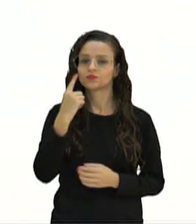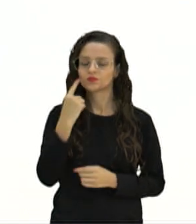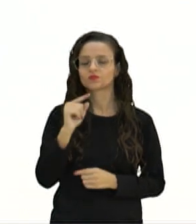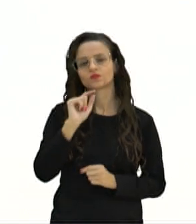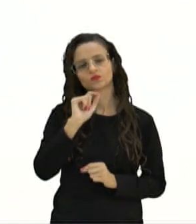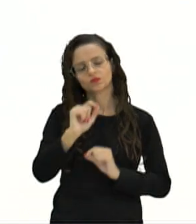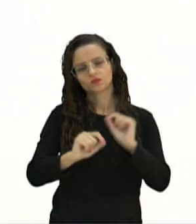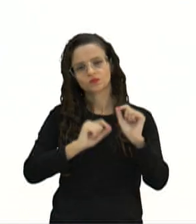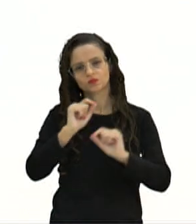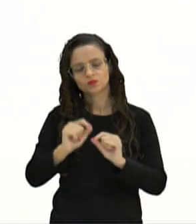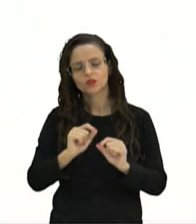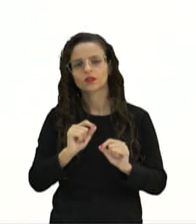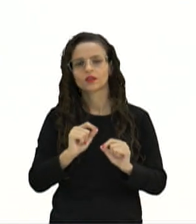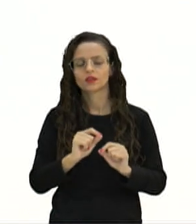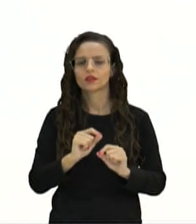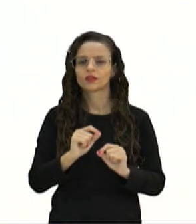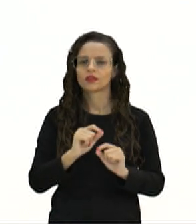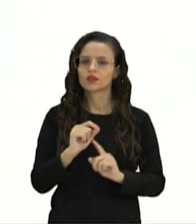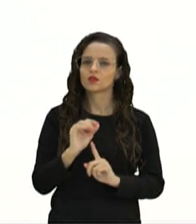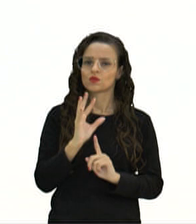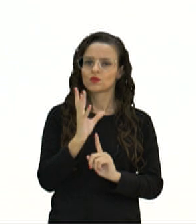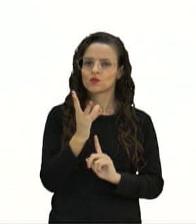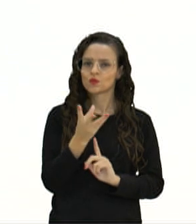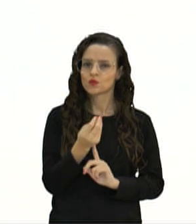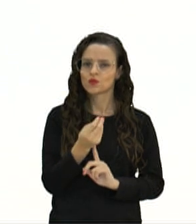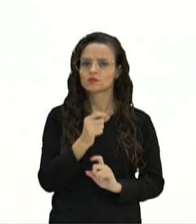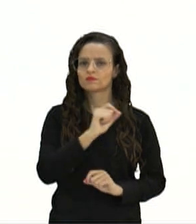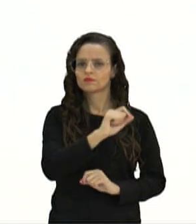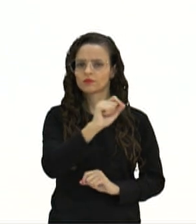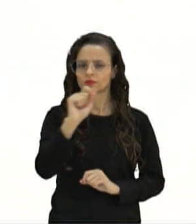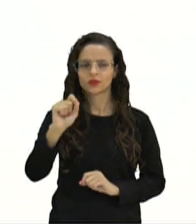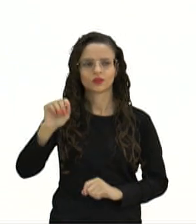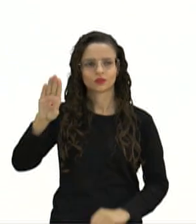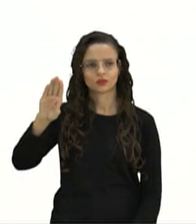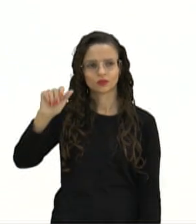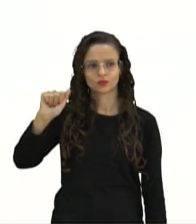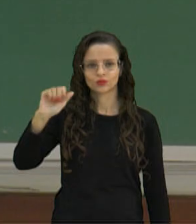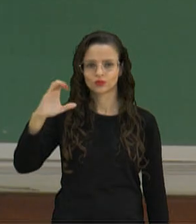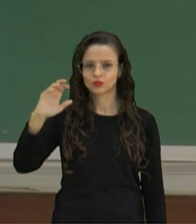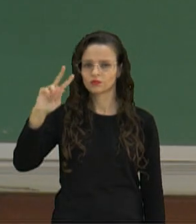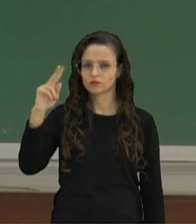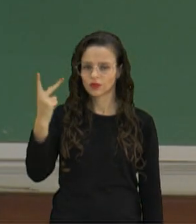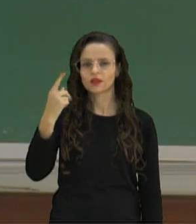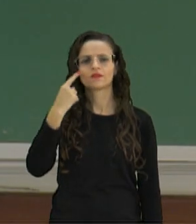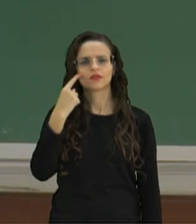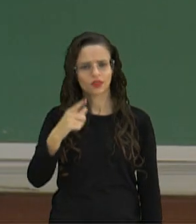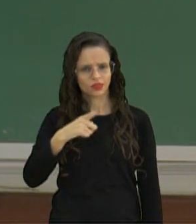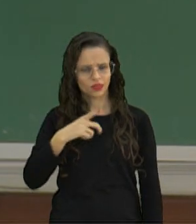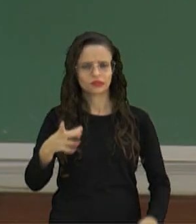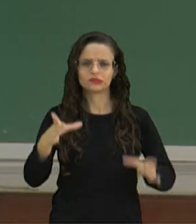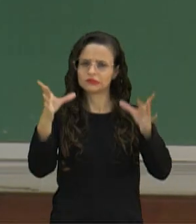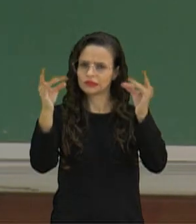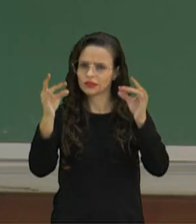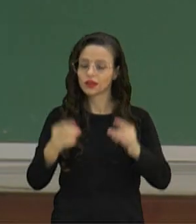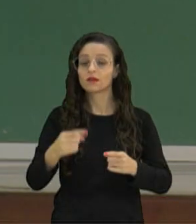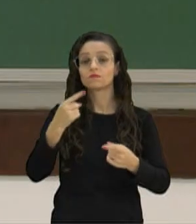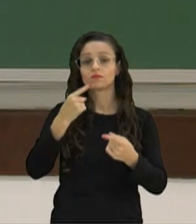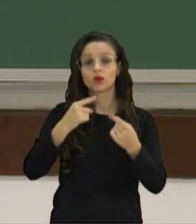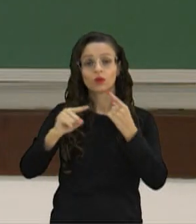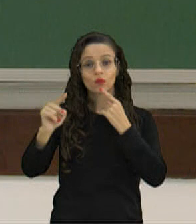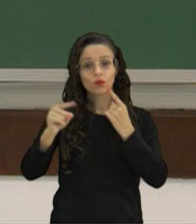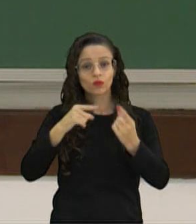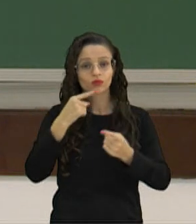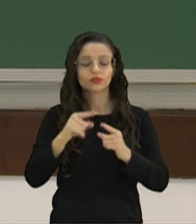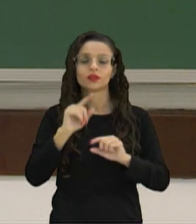lá as obras, né, do Bach, você vai perceber toda aquela ornamentação. São músicas que